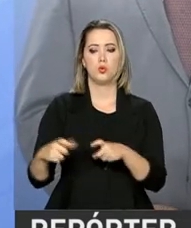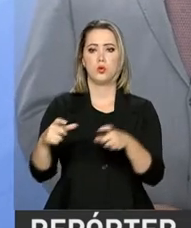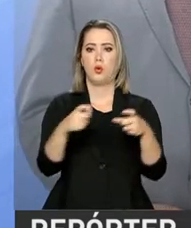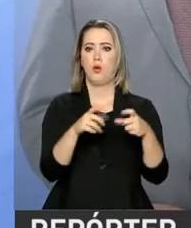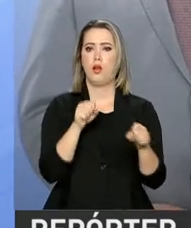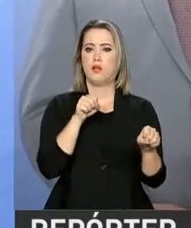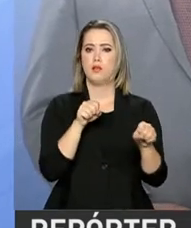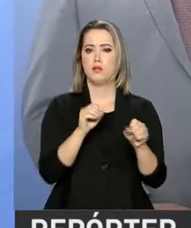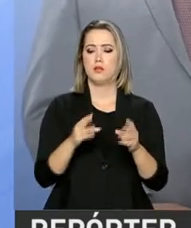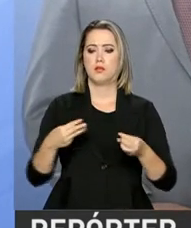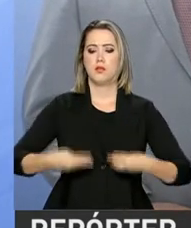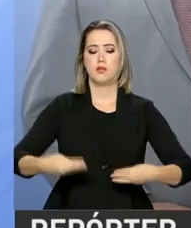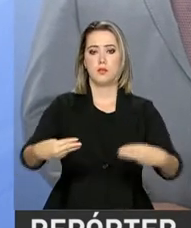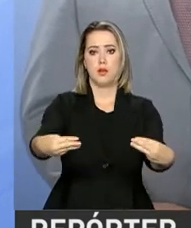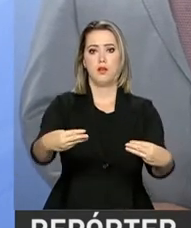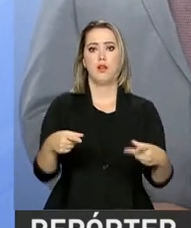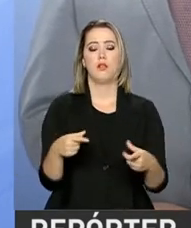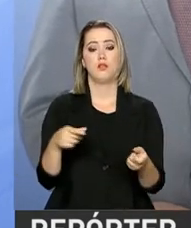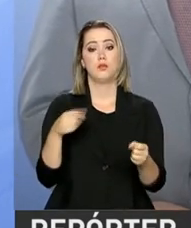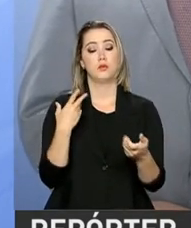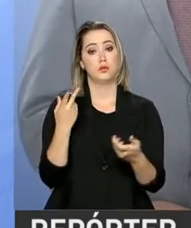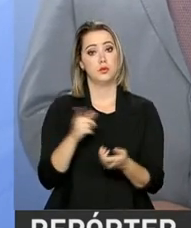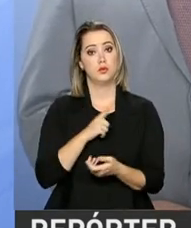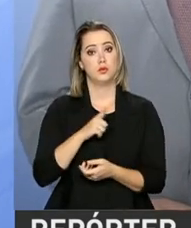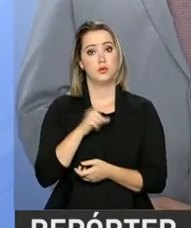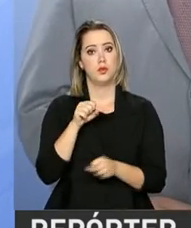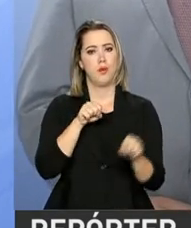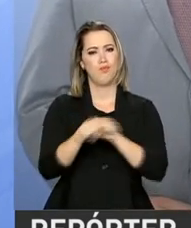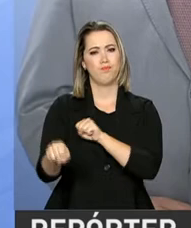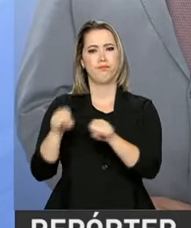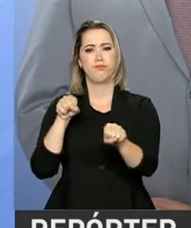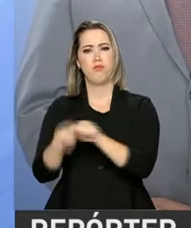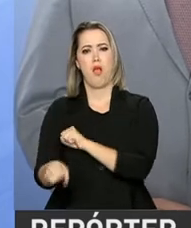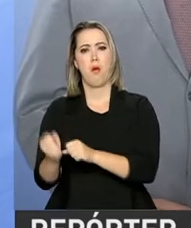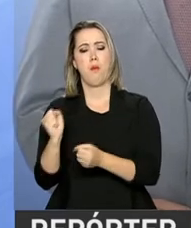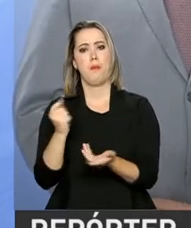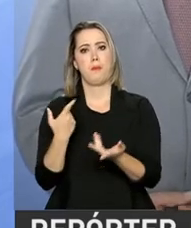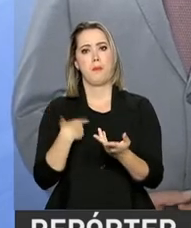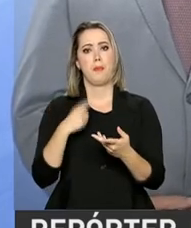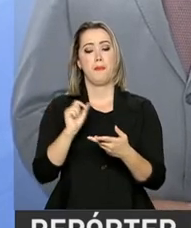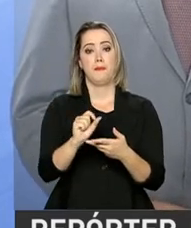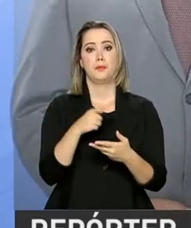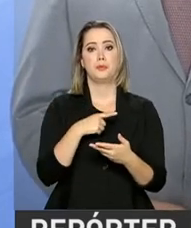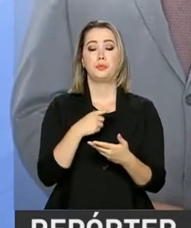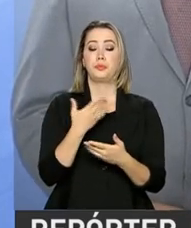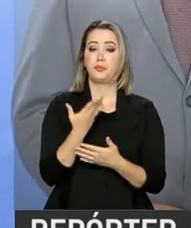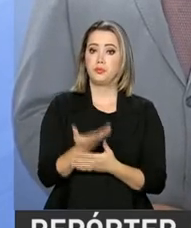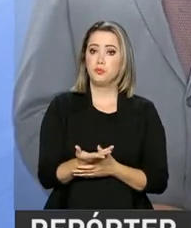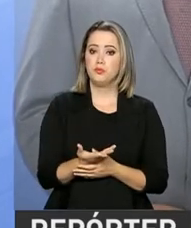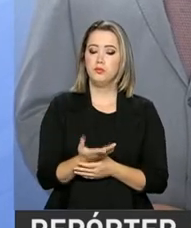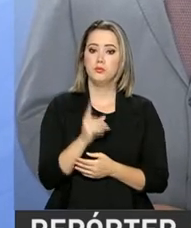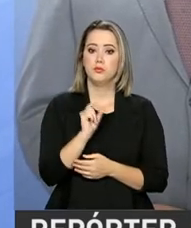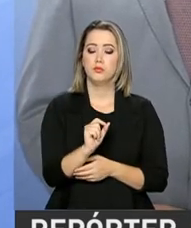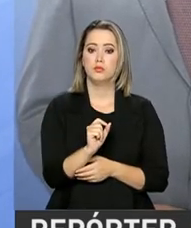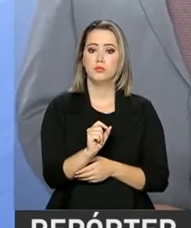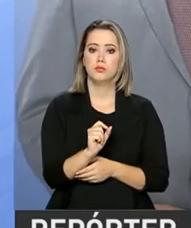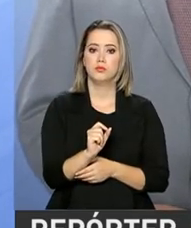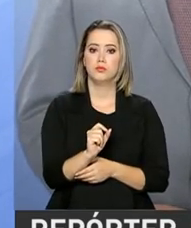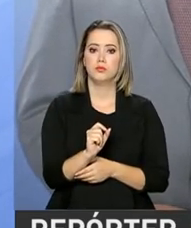em toda a esplanada onde ocorreram atos de vandalismo e de barão bairro para